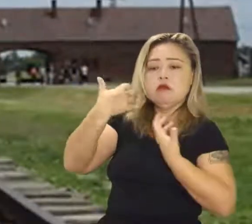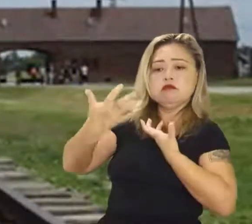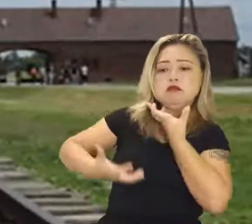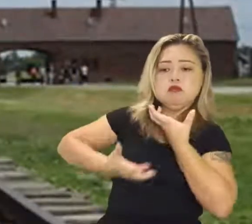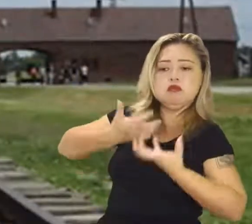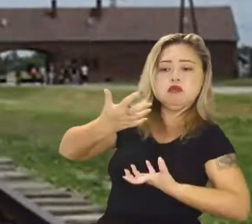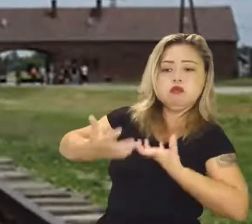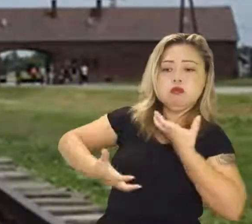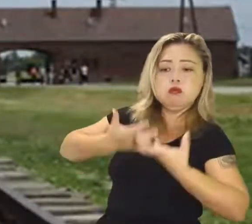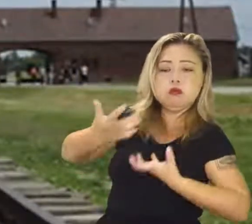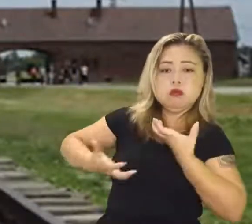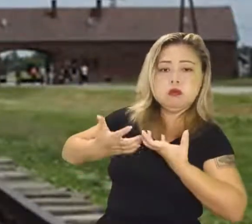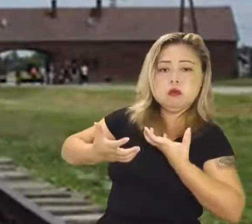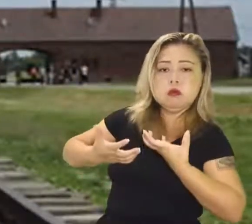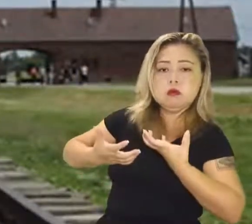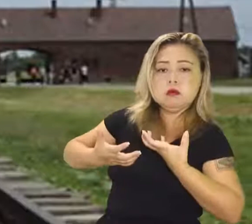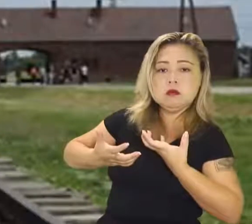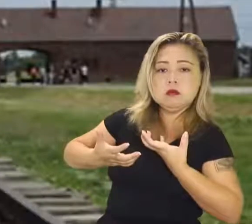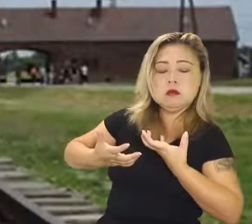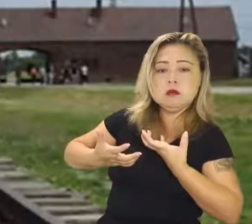queimados.